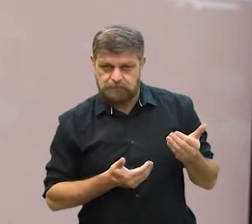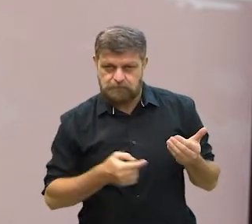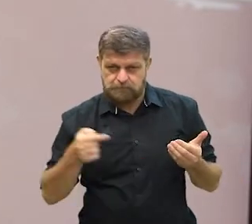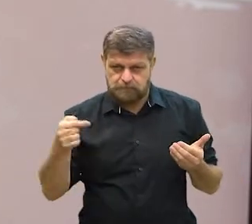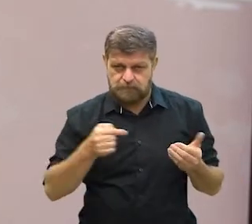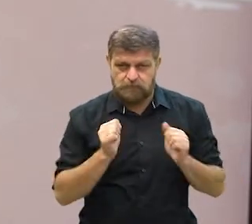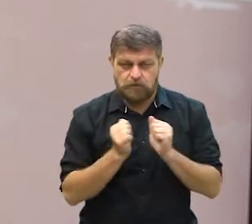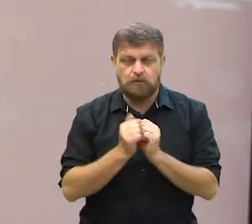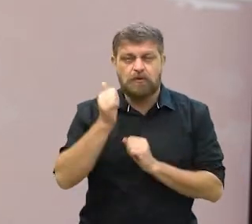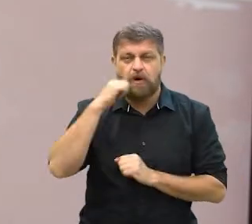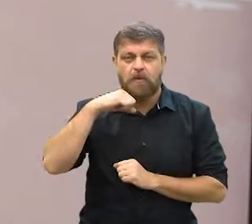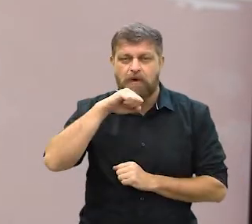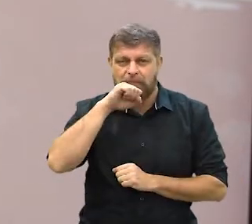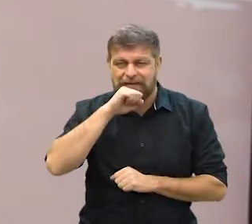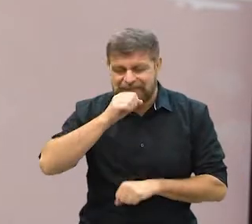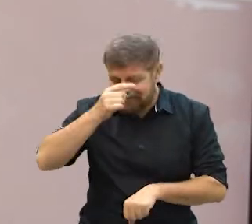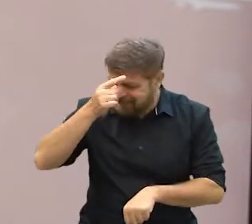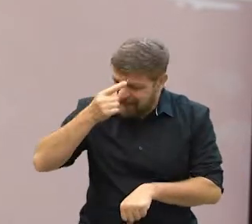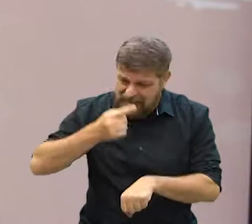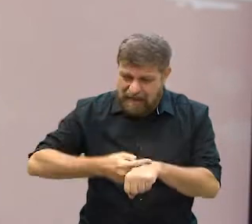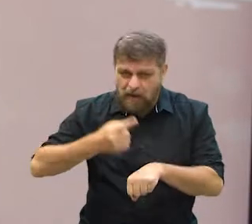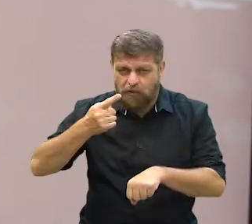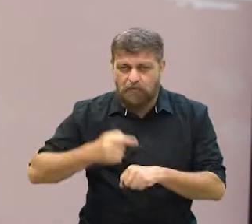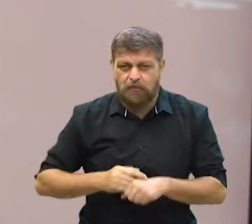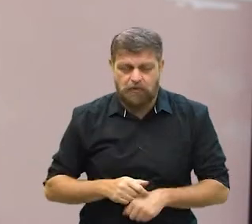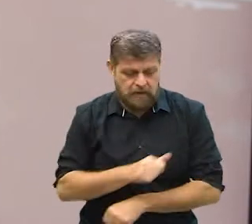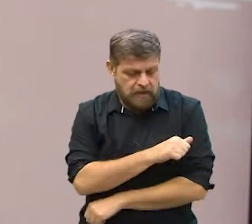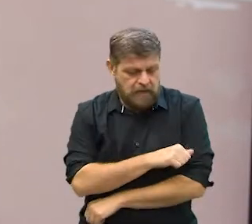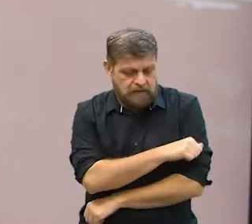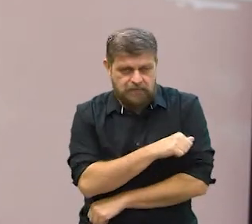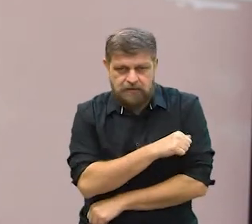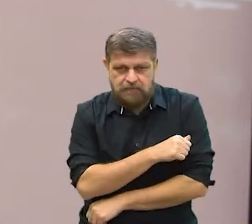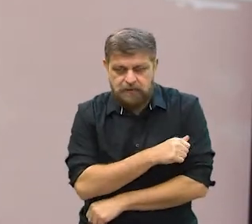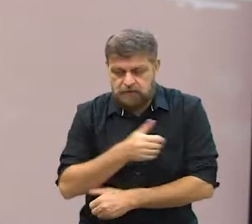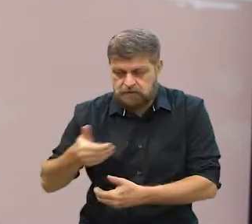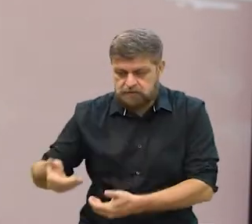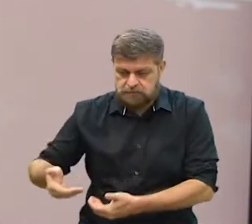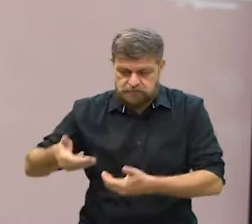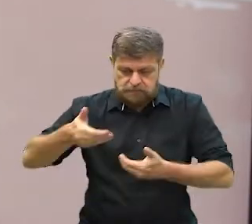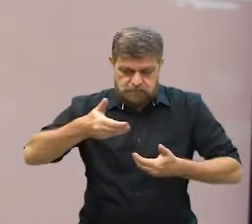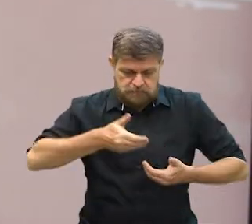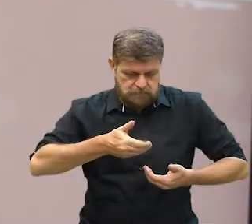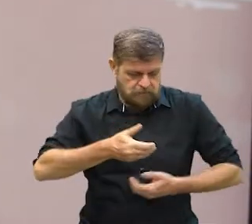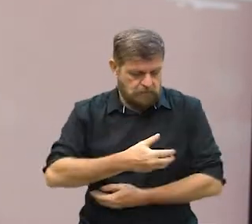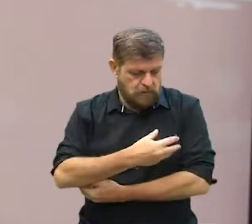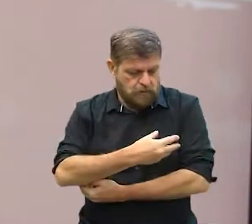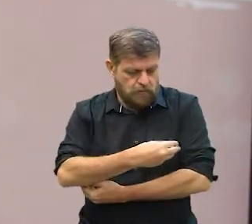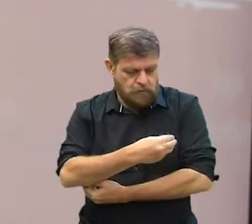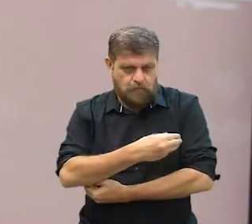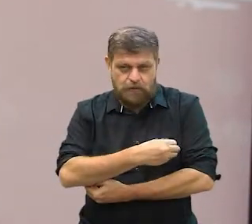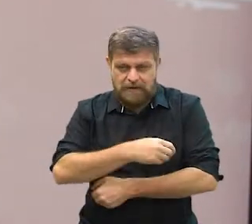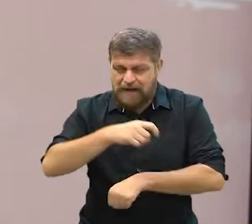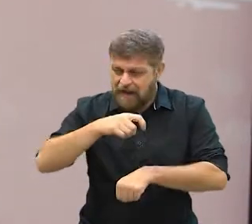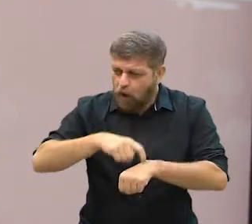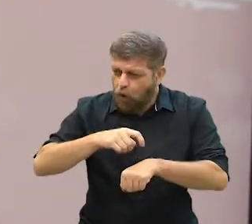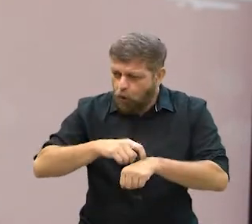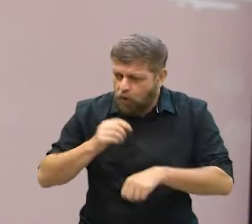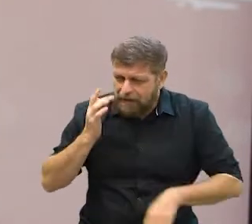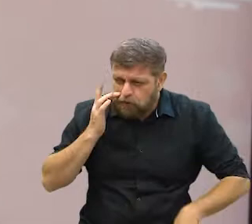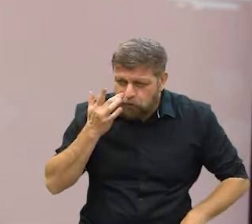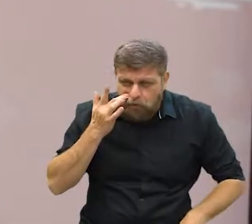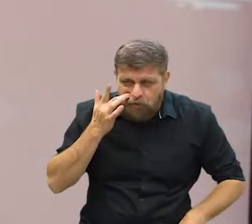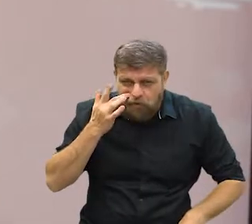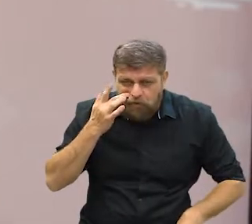nasceu, ele já fica agora com a mãe e logo os enfermeiros, as enfermeiras vão lá e já colocam ele no peito, aquela